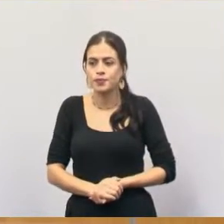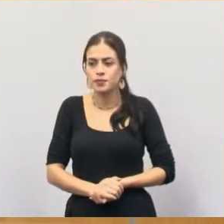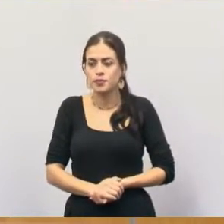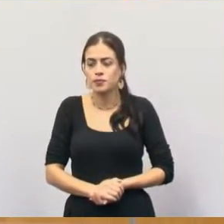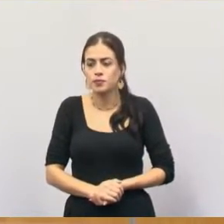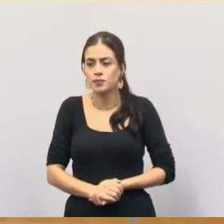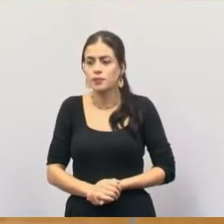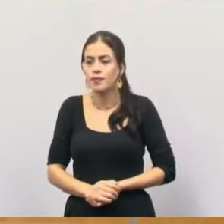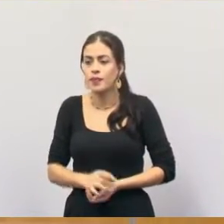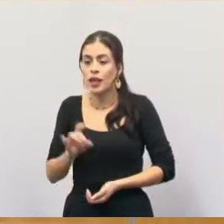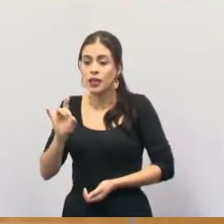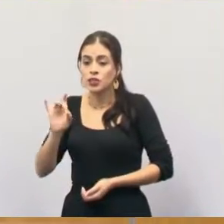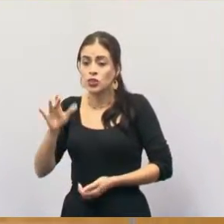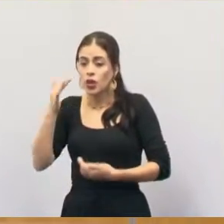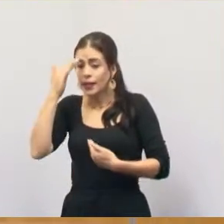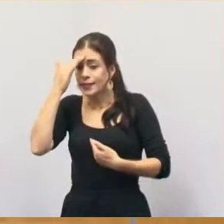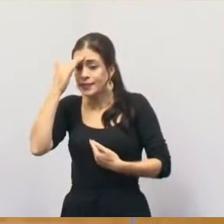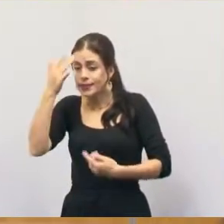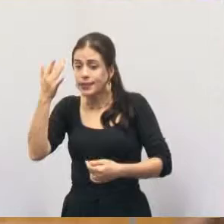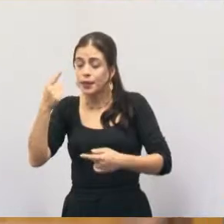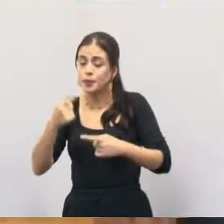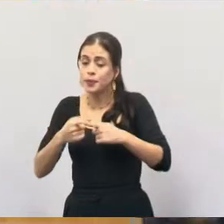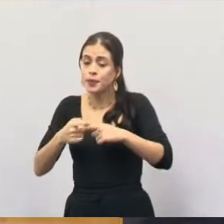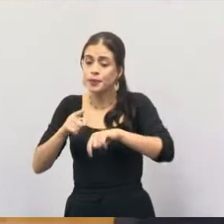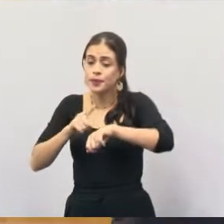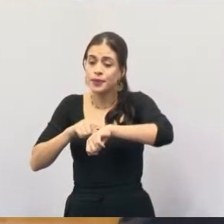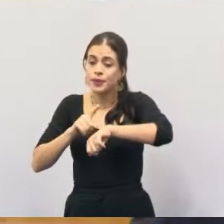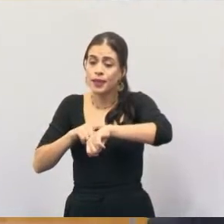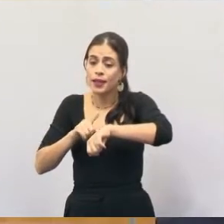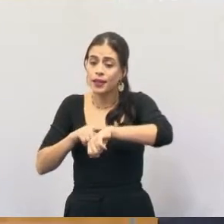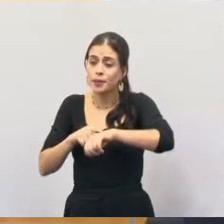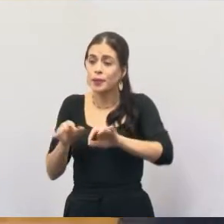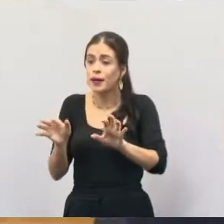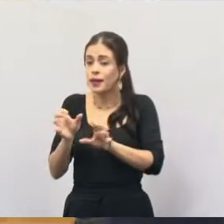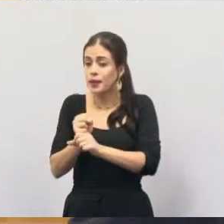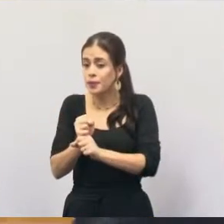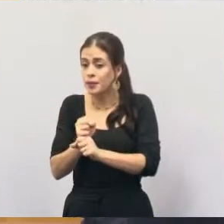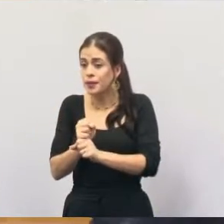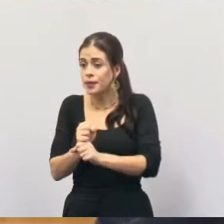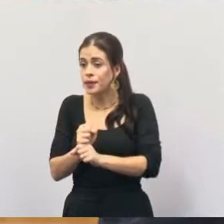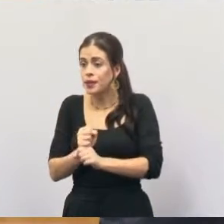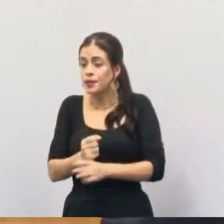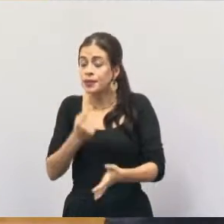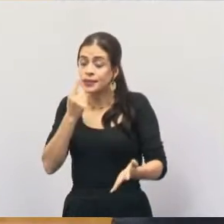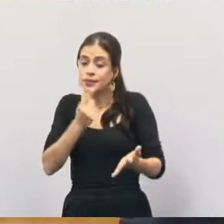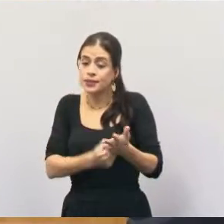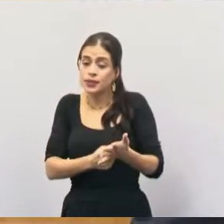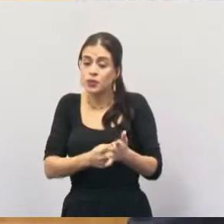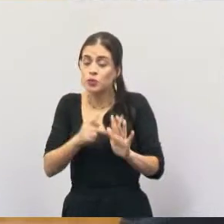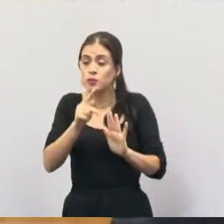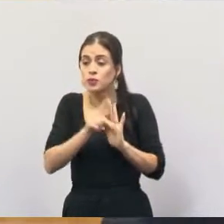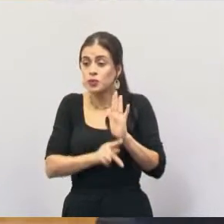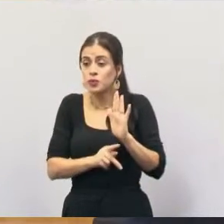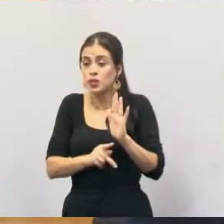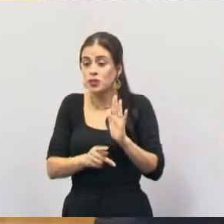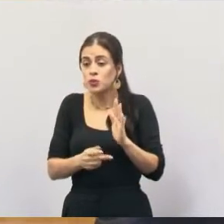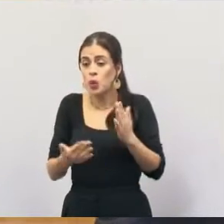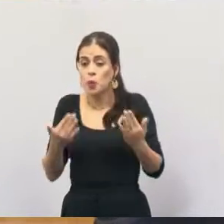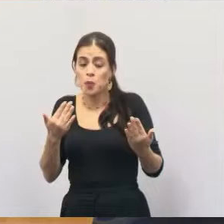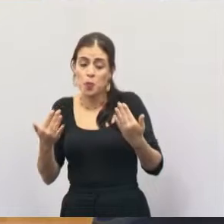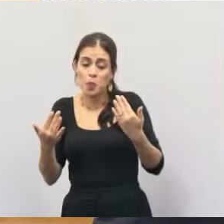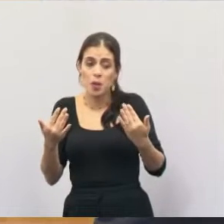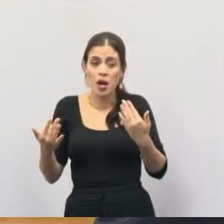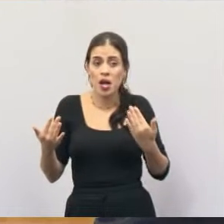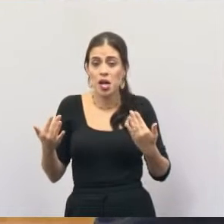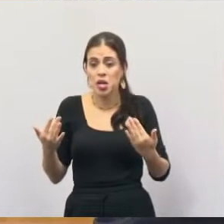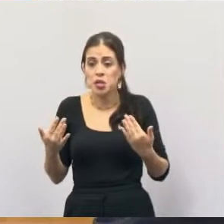Só agradecer, porque o tempo já está acabando, mas foi uma decisão ao qual os projetos eram muito similares,